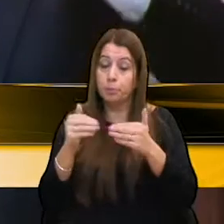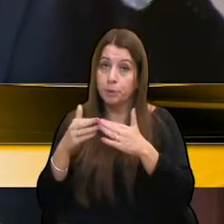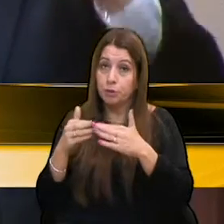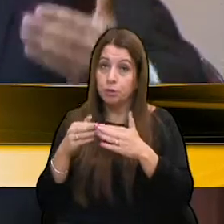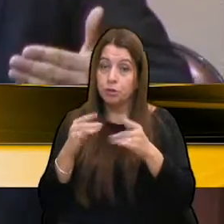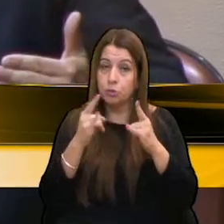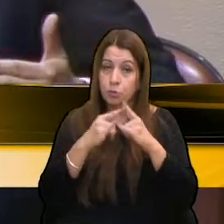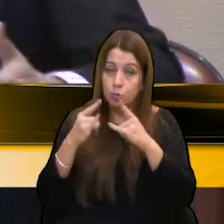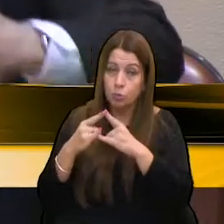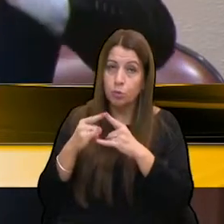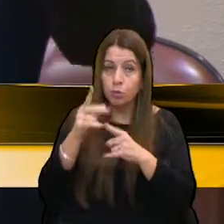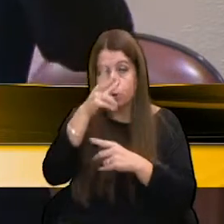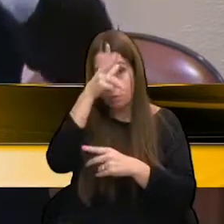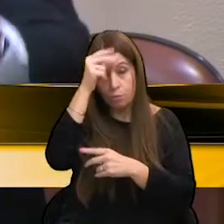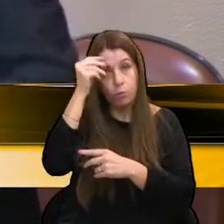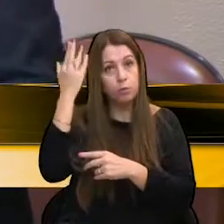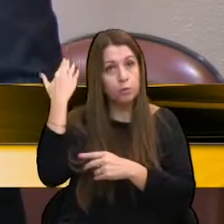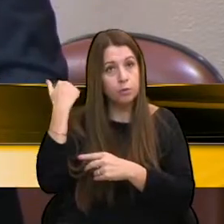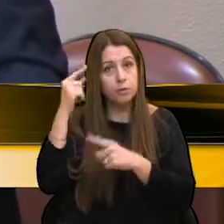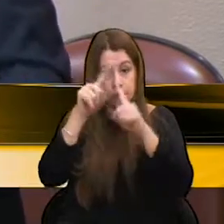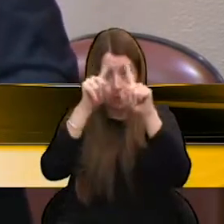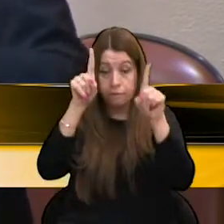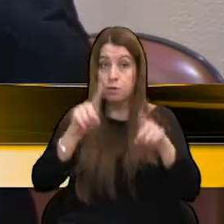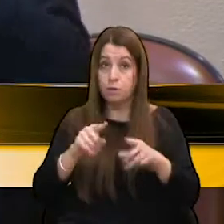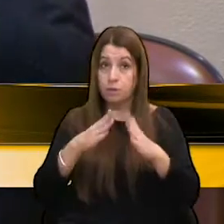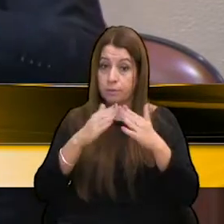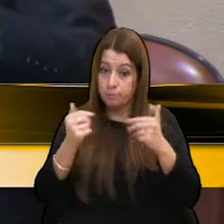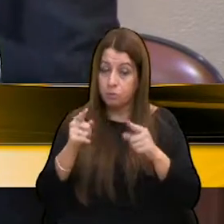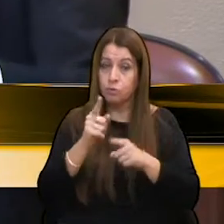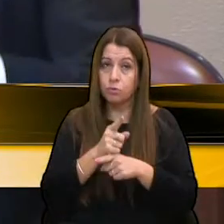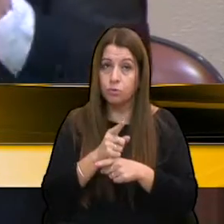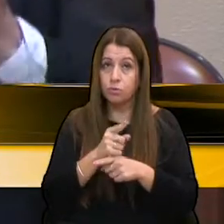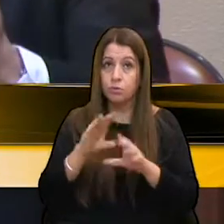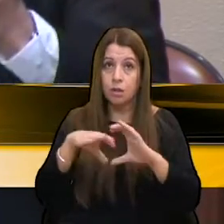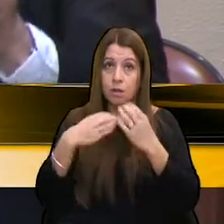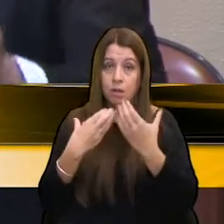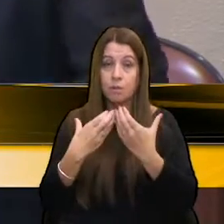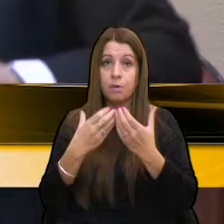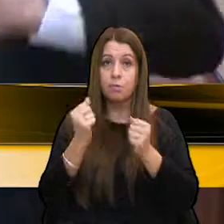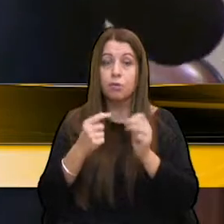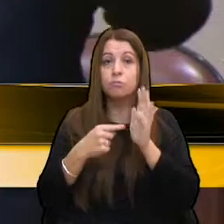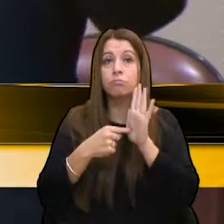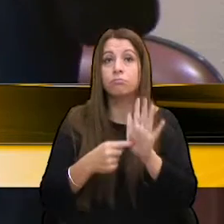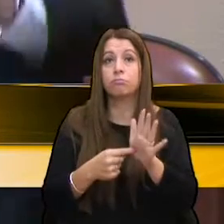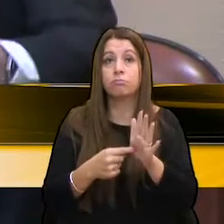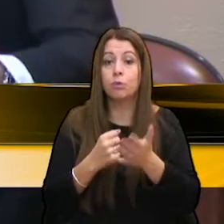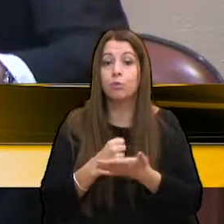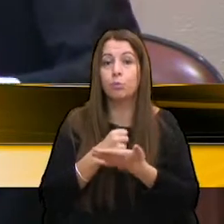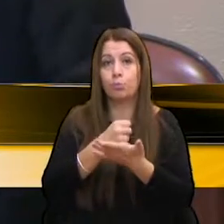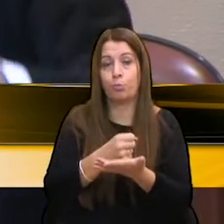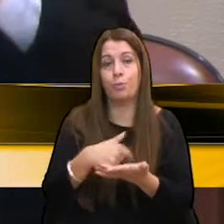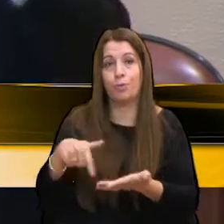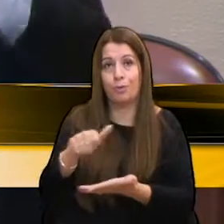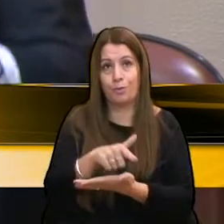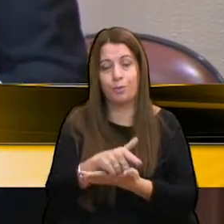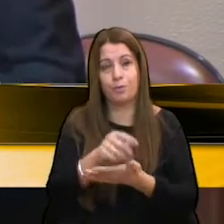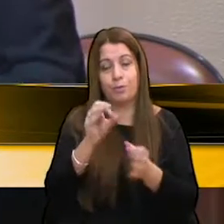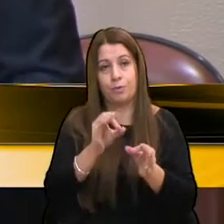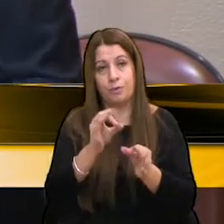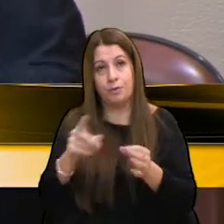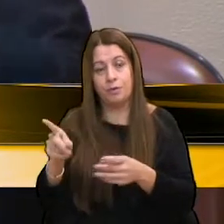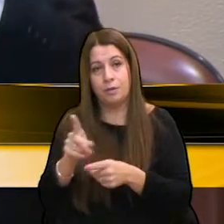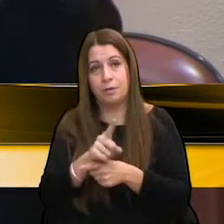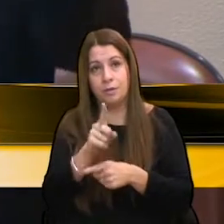de um órgão público, à época servidores, no sentido de que a Câmara pudesse oferecer uma ferramenta